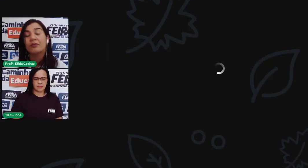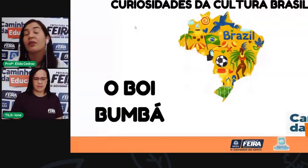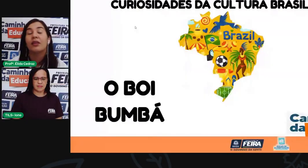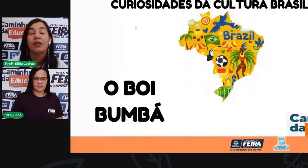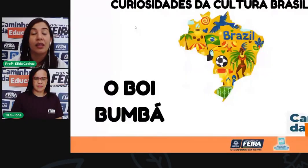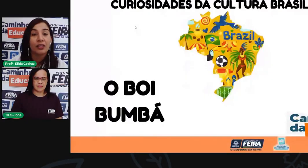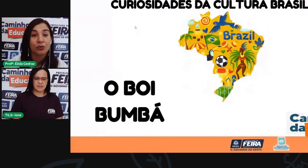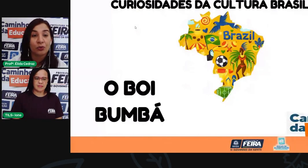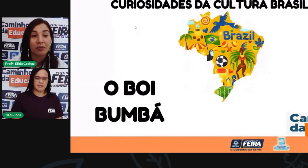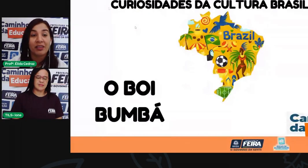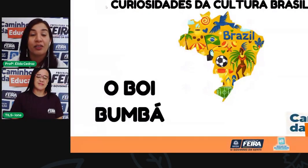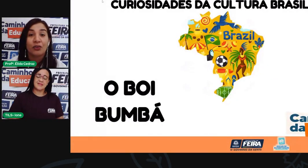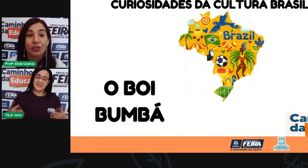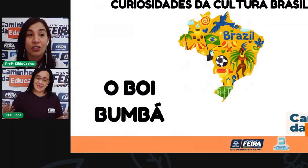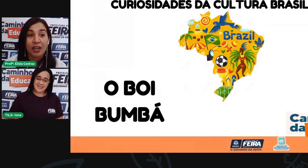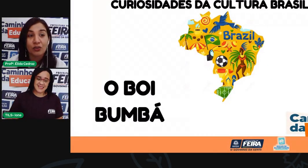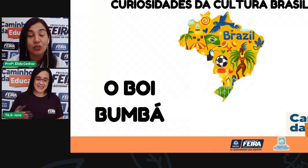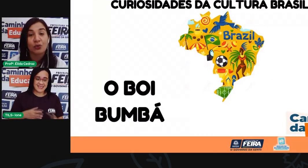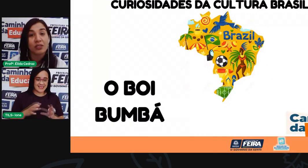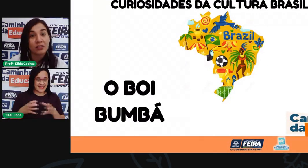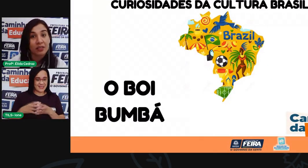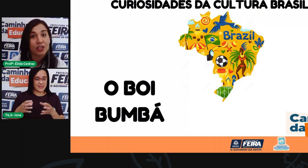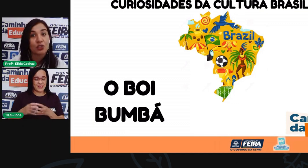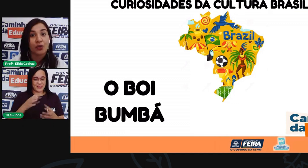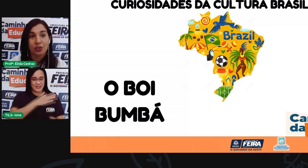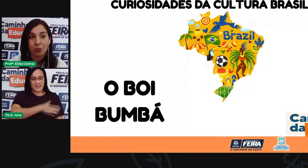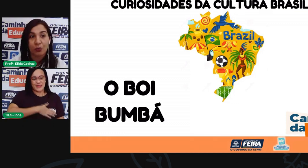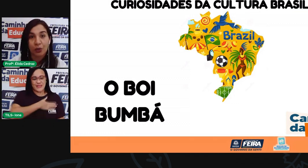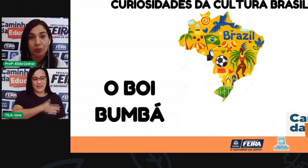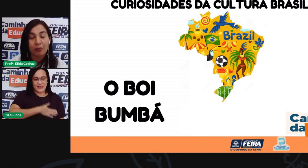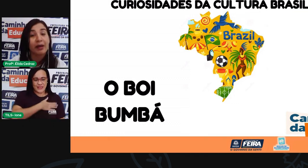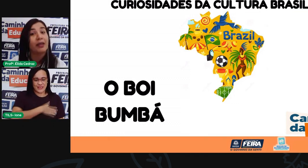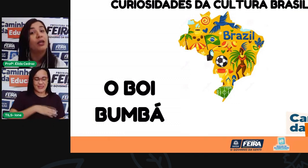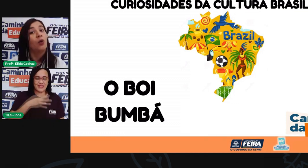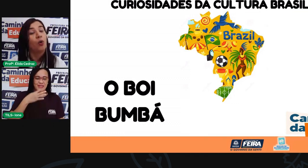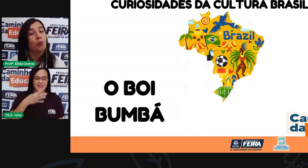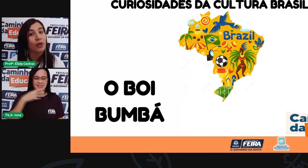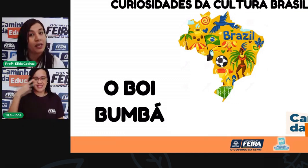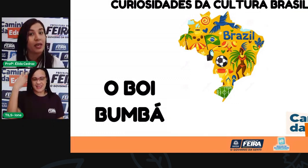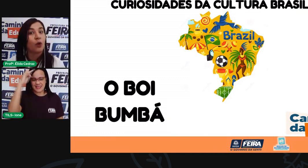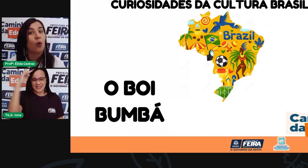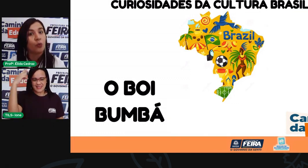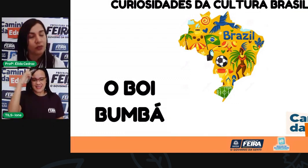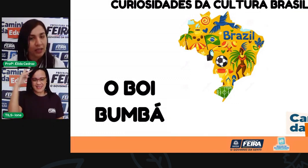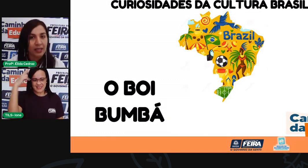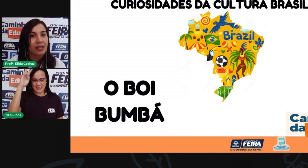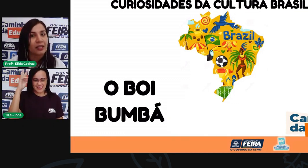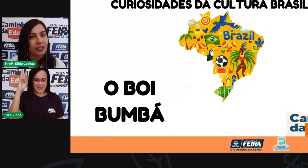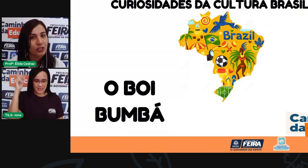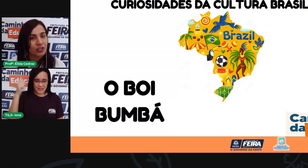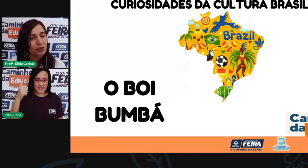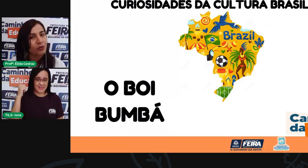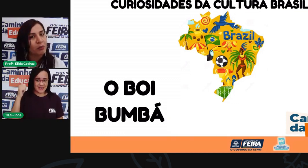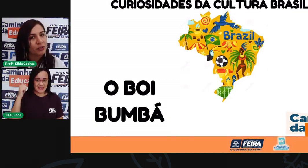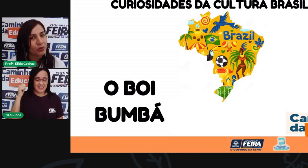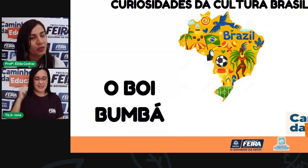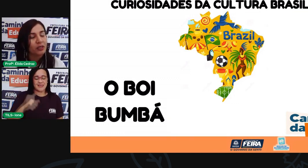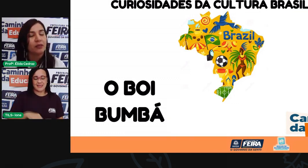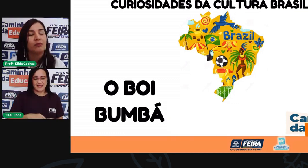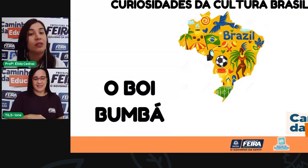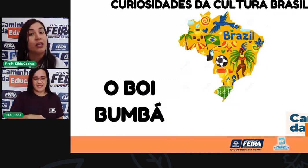E aí, turma? Gostaram de conhecer a história do boi bumbar, como ela é contada lá na região